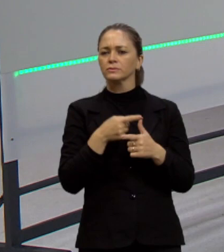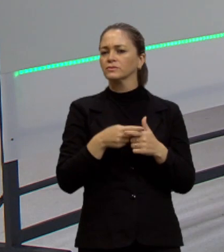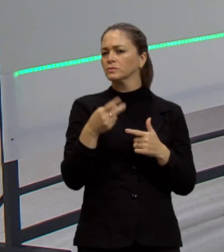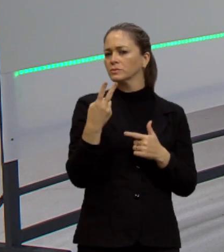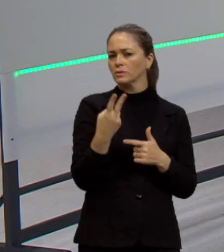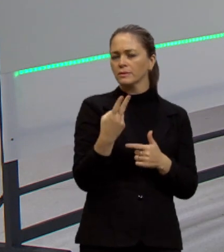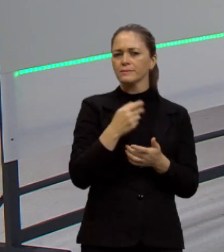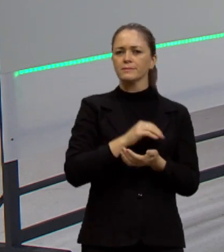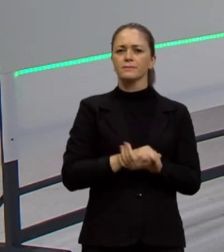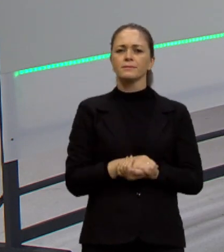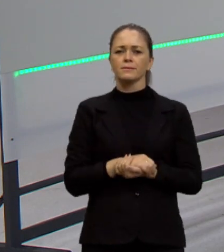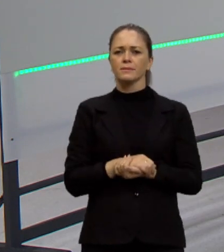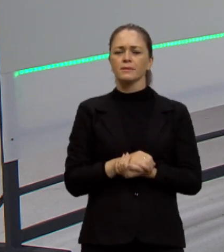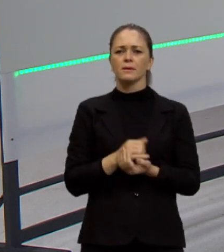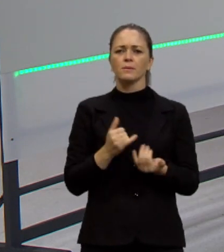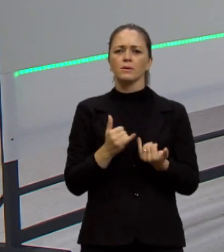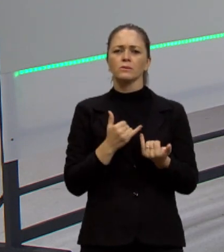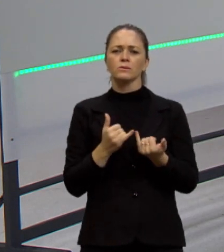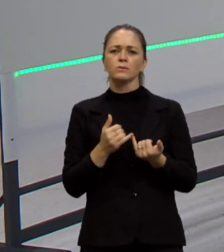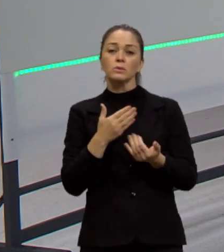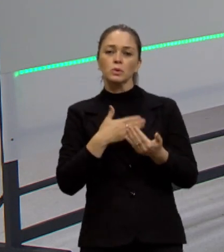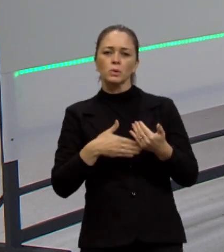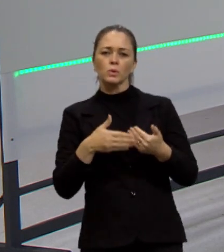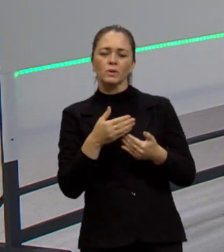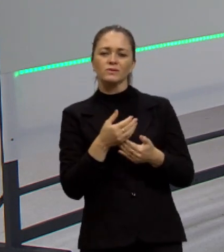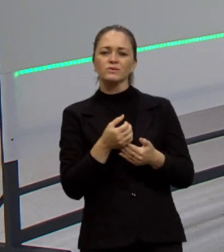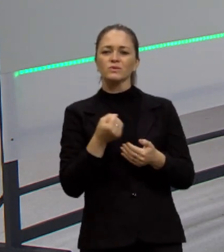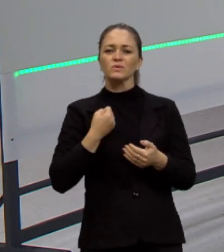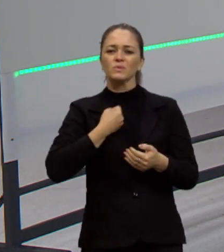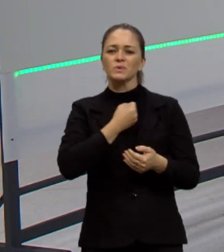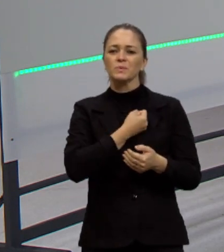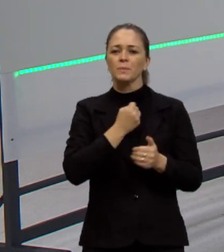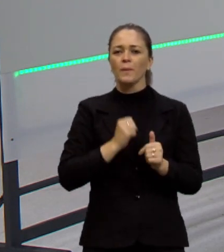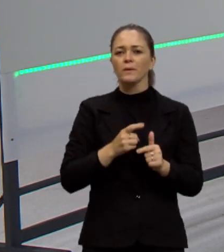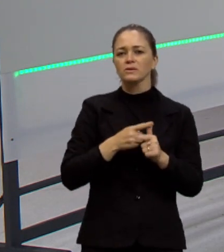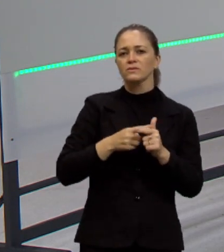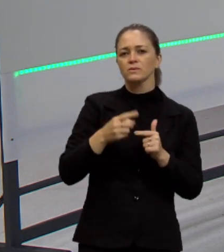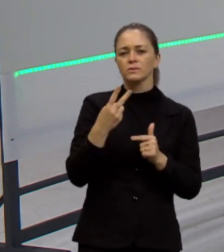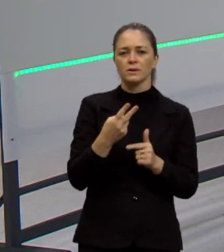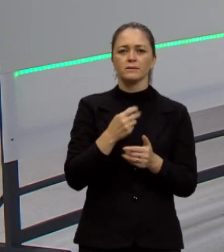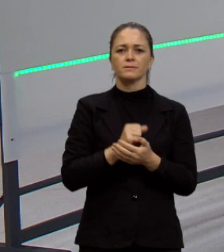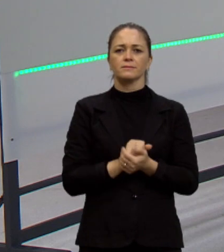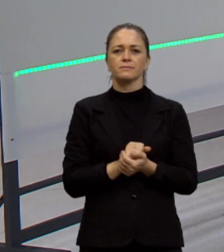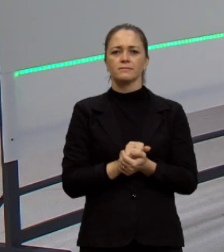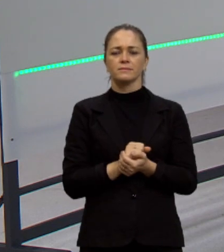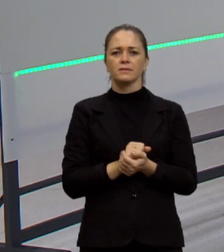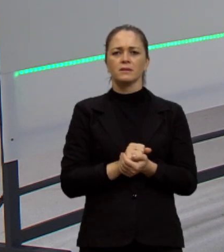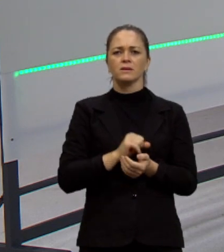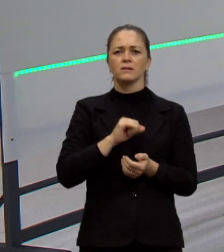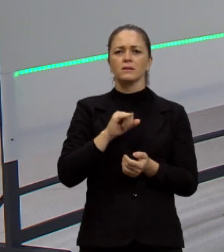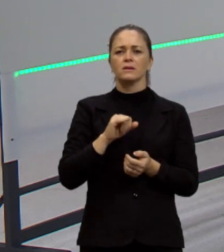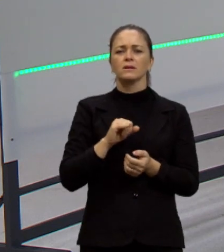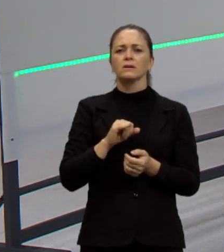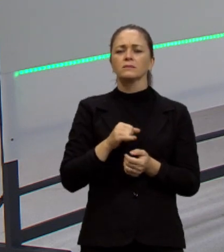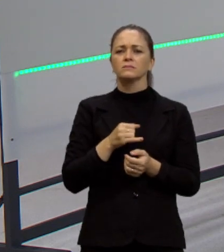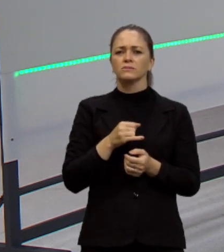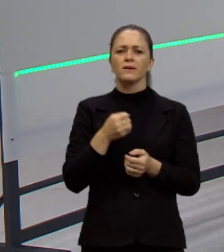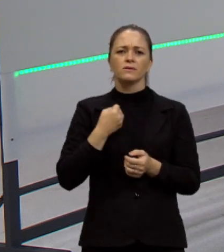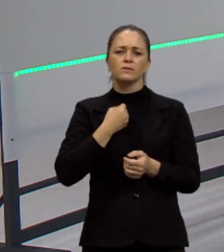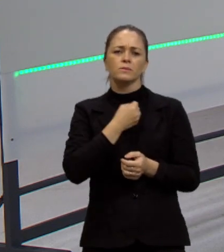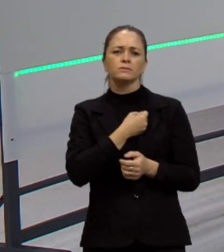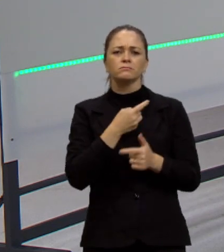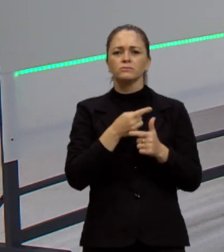exemplo. Ah, porque toda ela é divisível por 2. Então, ao invés de eu trabalhar com ela com esses valores,